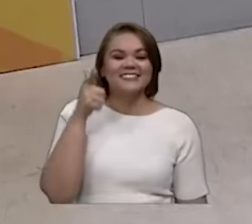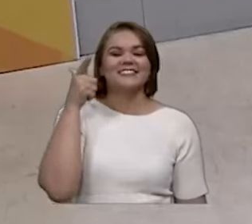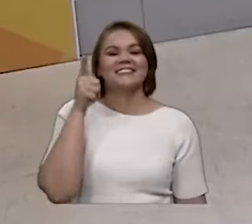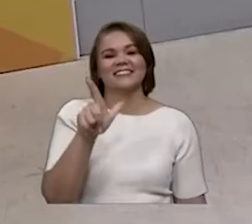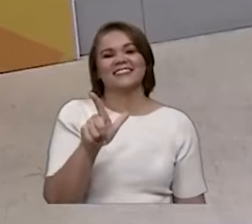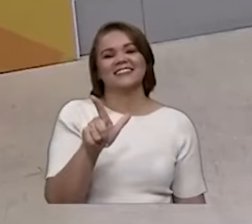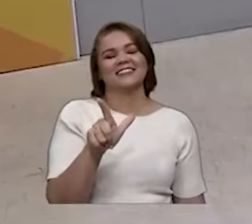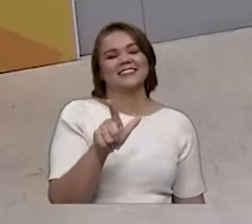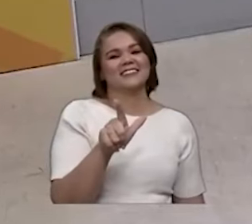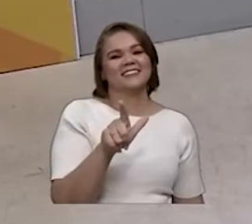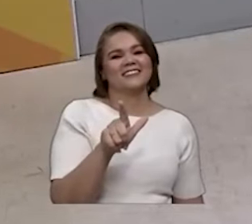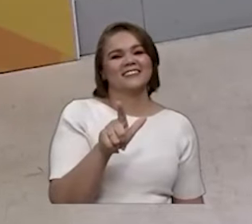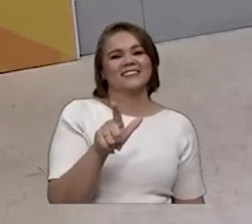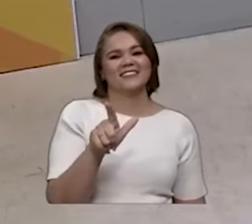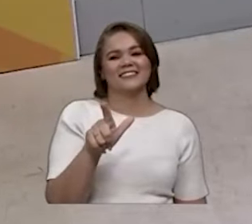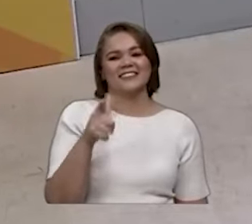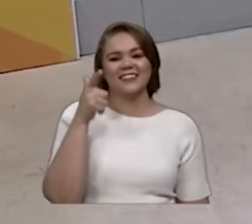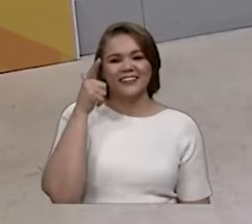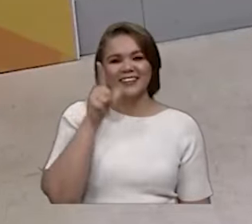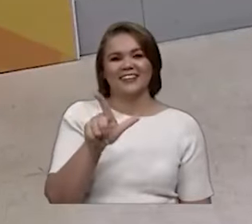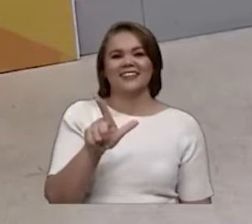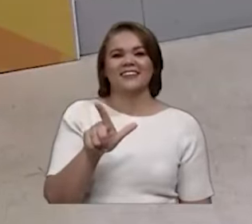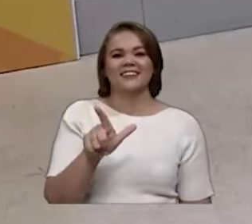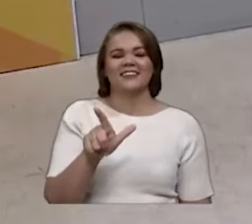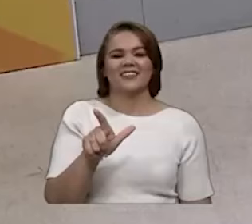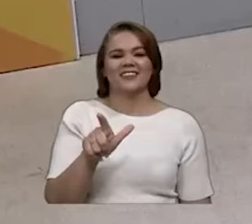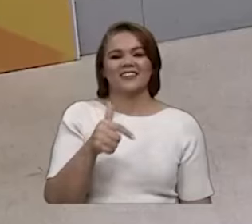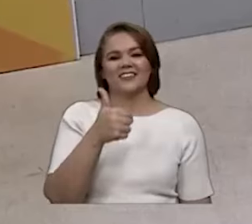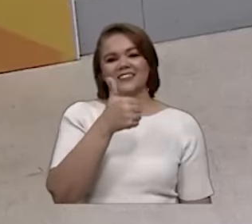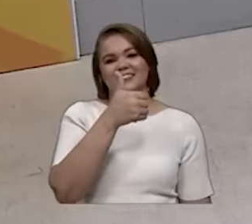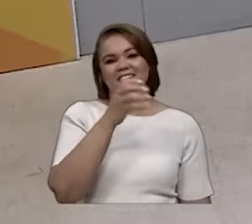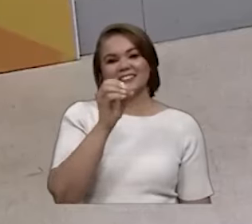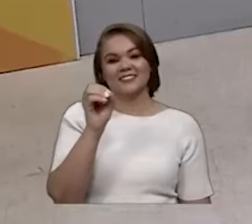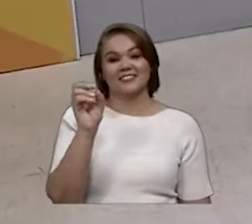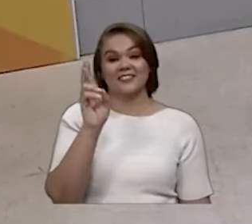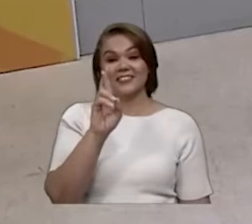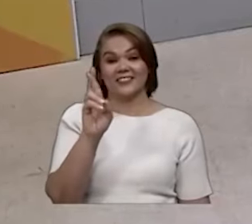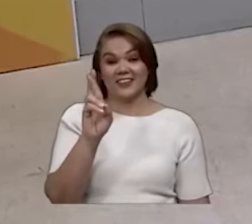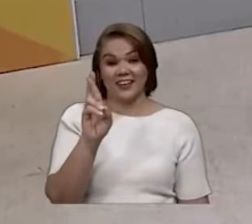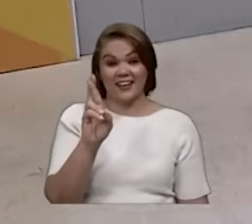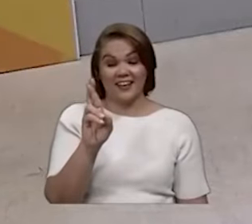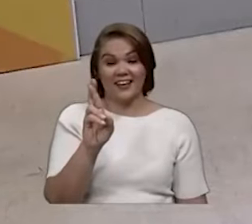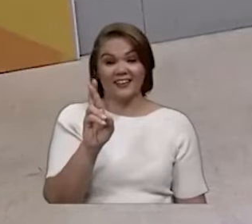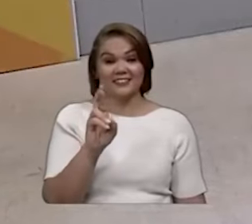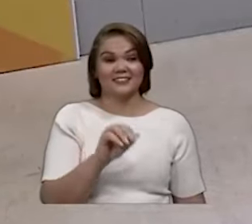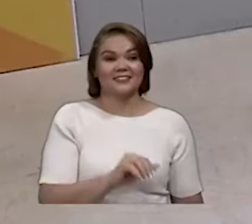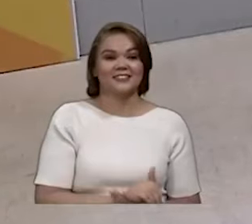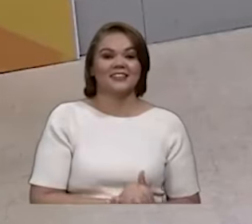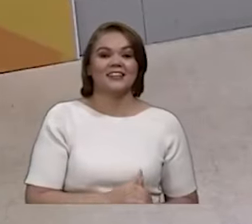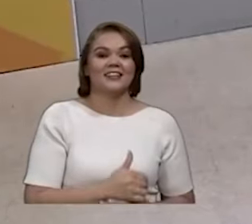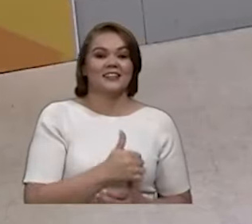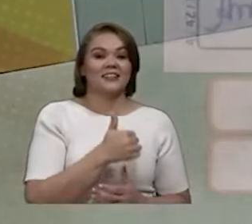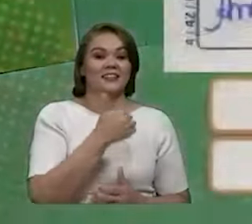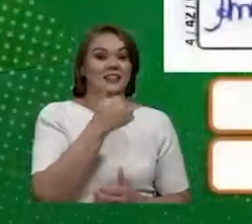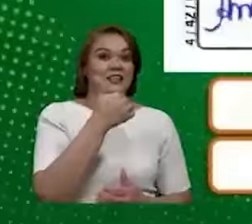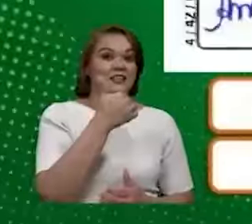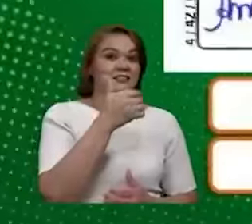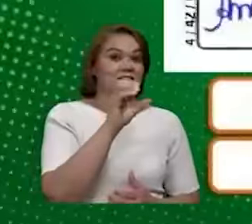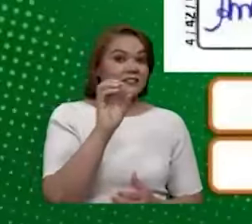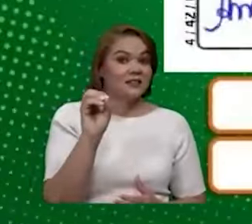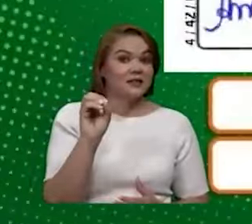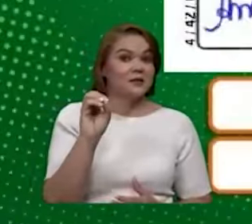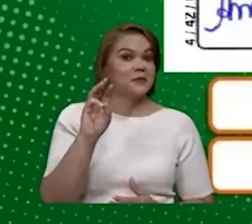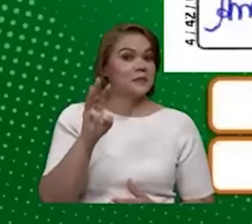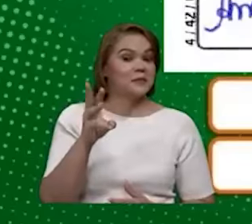Decidido, minha gente. Vamos que vamos. 100 mil reais tem dono ou dona? Vamos lá então. Vamos saber,